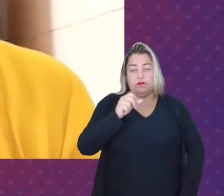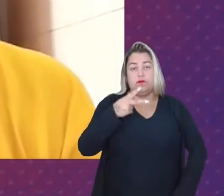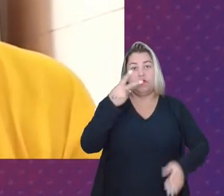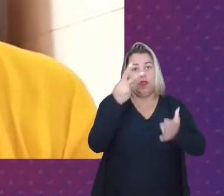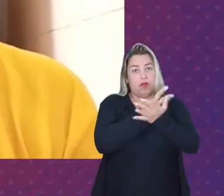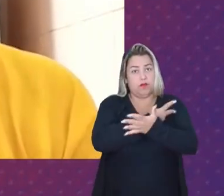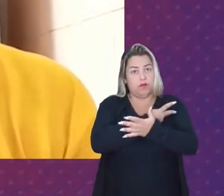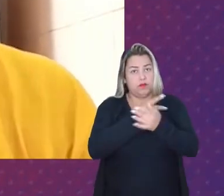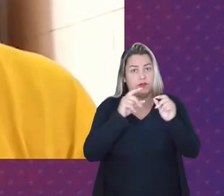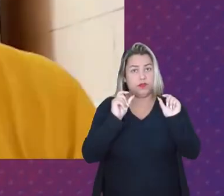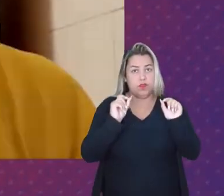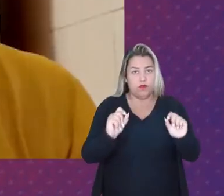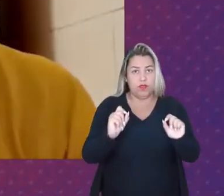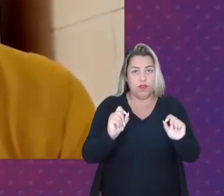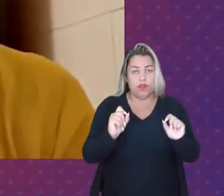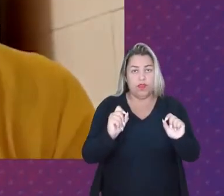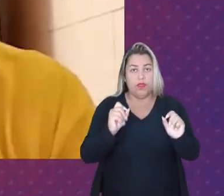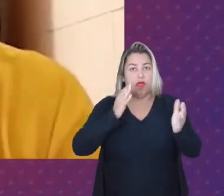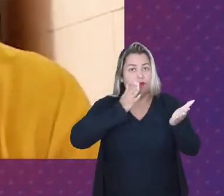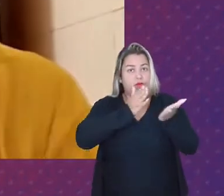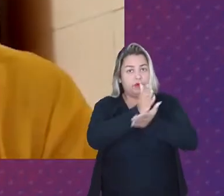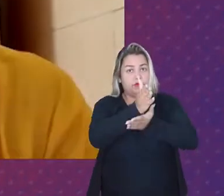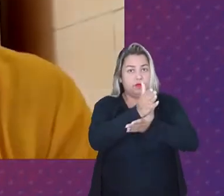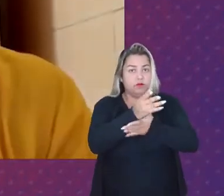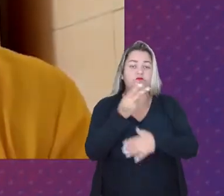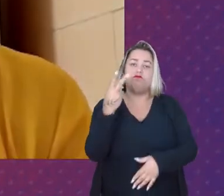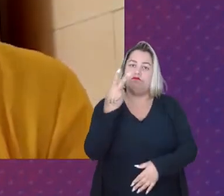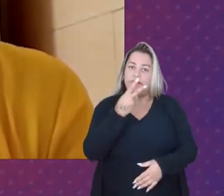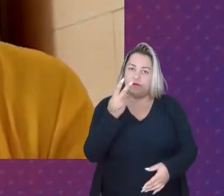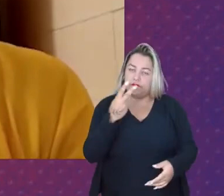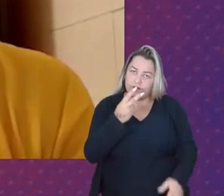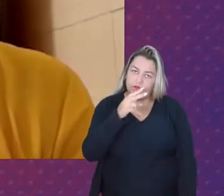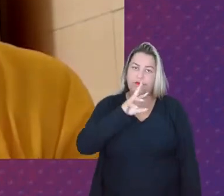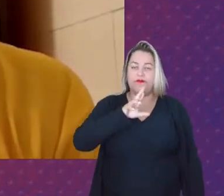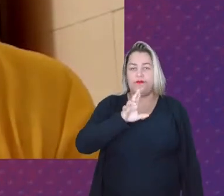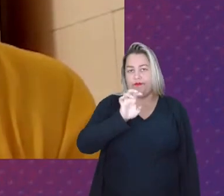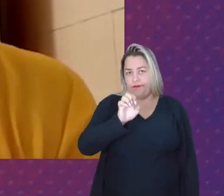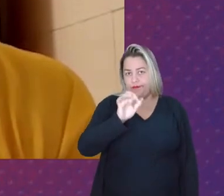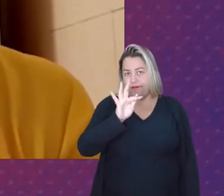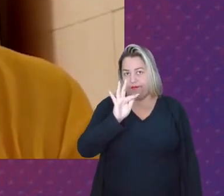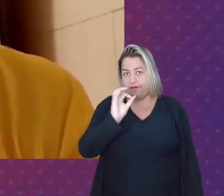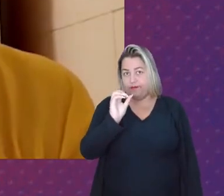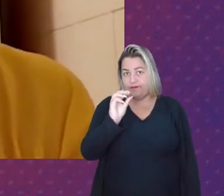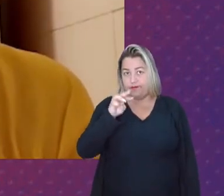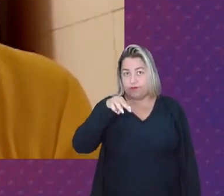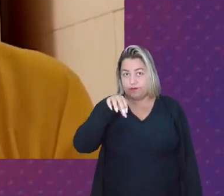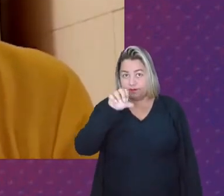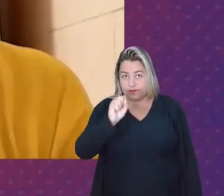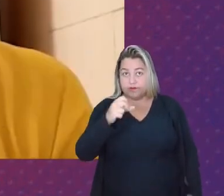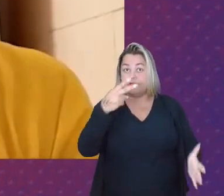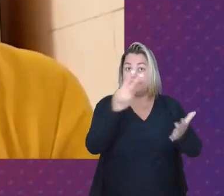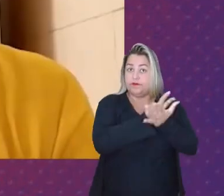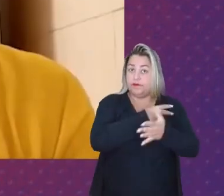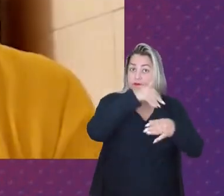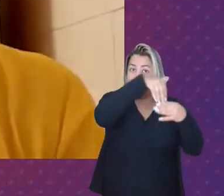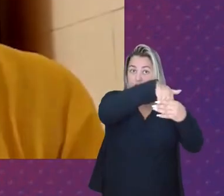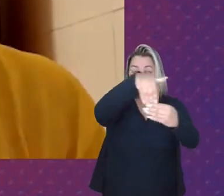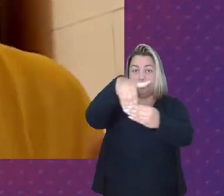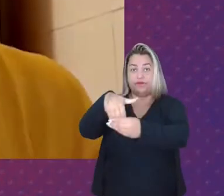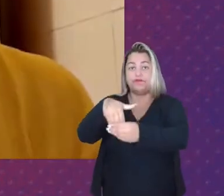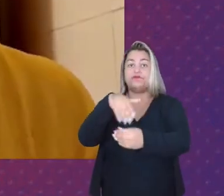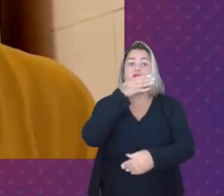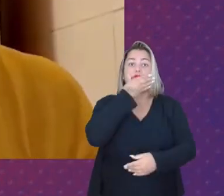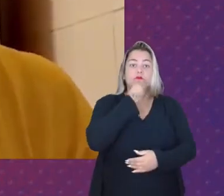aconteceu a aprovação dessas 2 reformas, e aí vem a eleição. O presidente